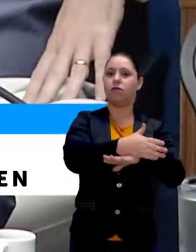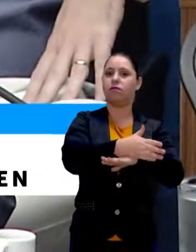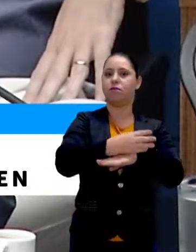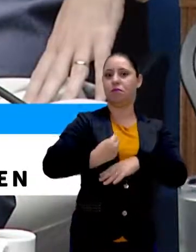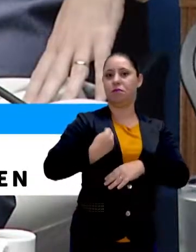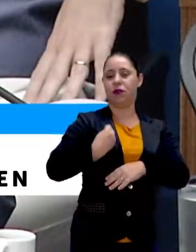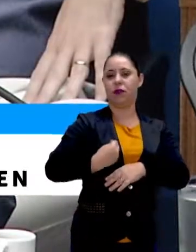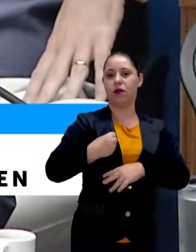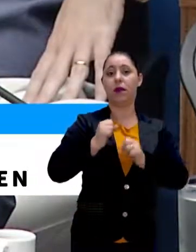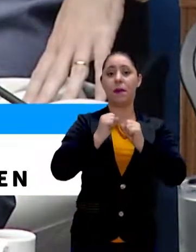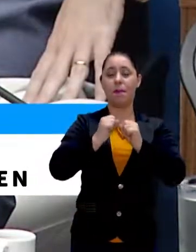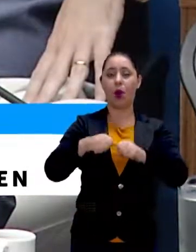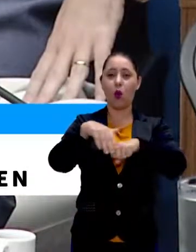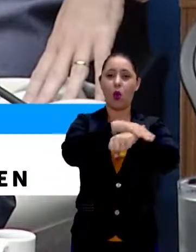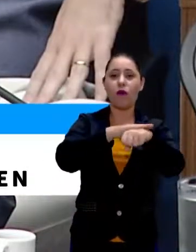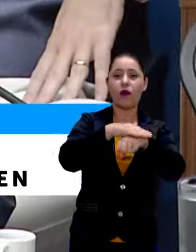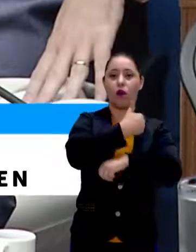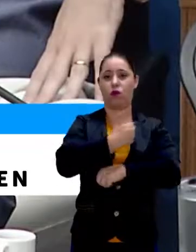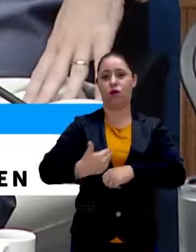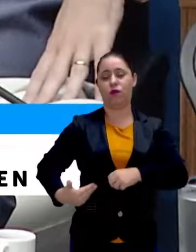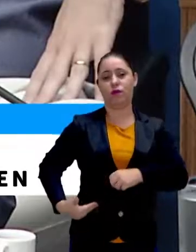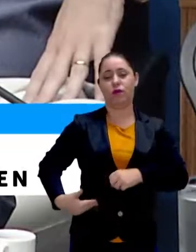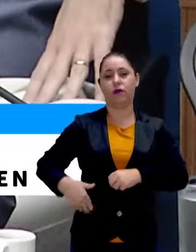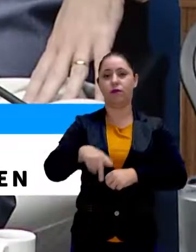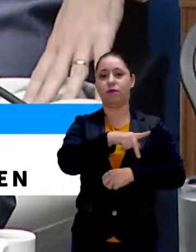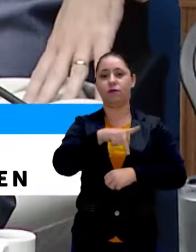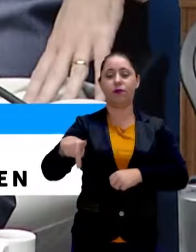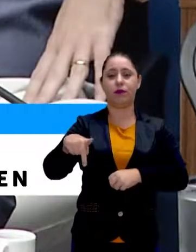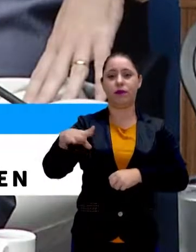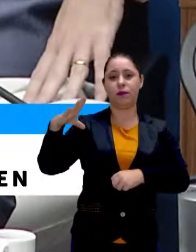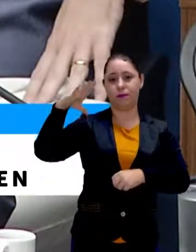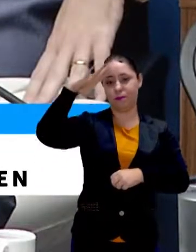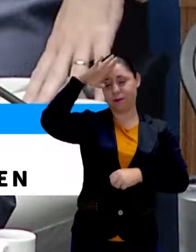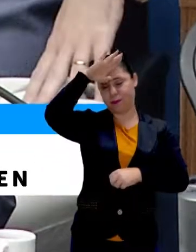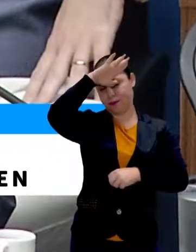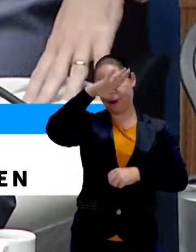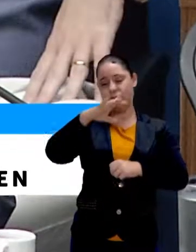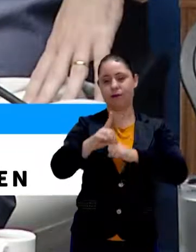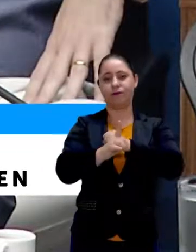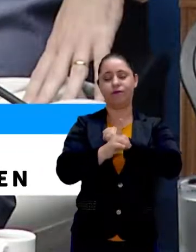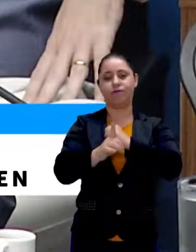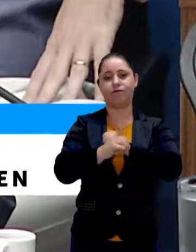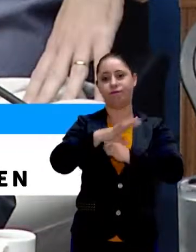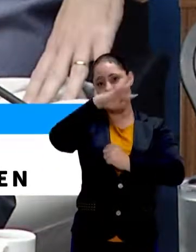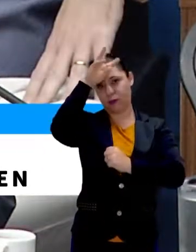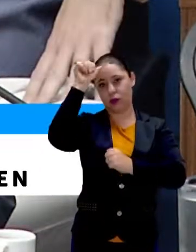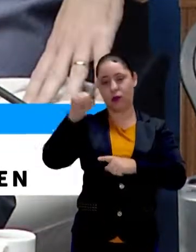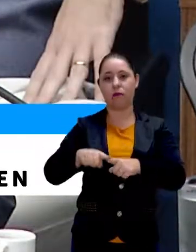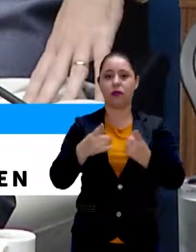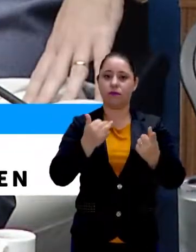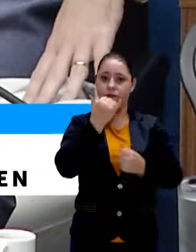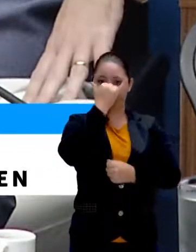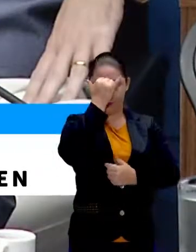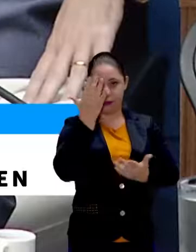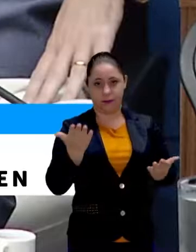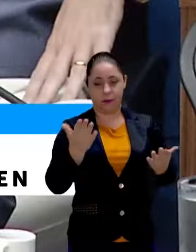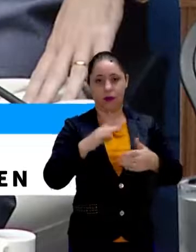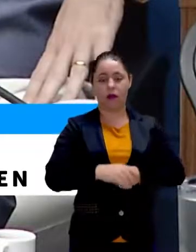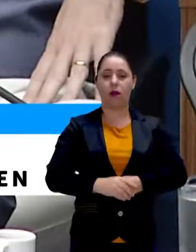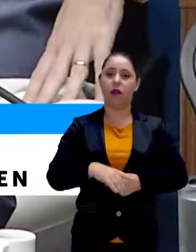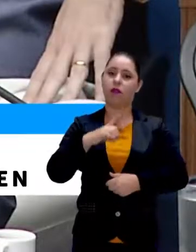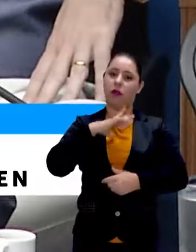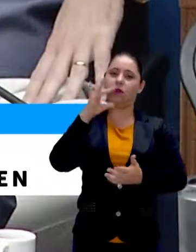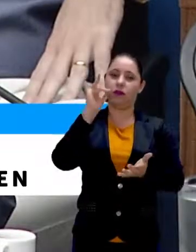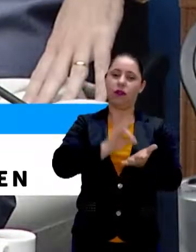Davi, pessoalmente, para que pudesse, no governo do presidente Jair Bolsonaro, atender o Mato Grosso do Sul,